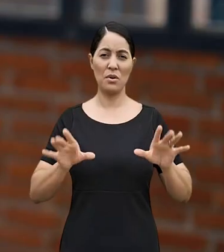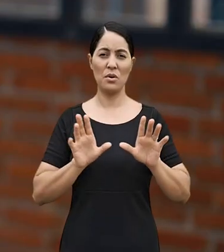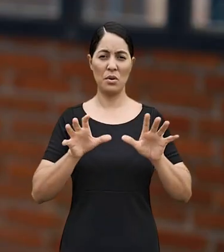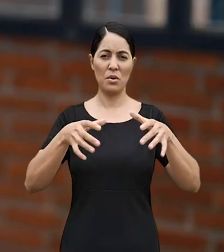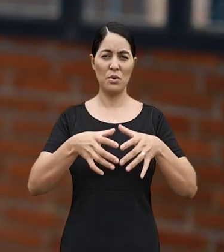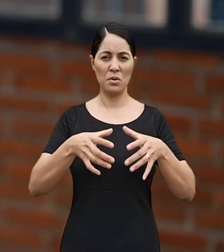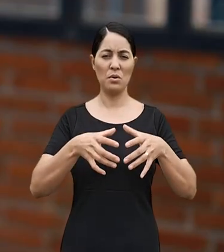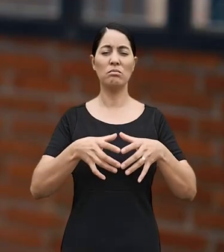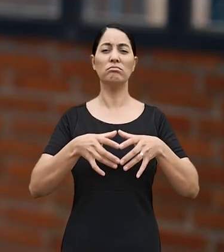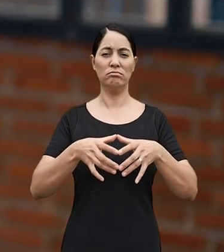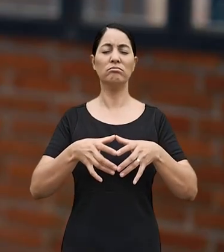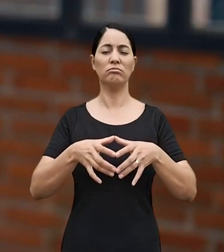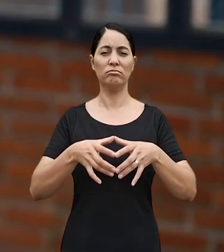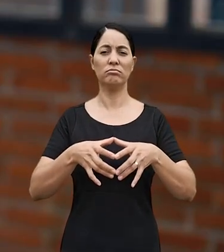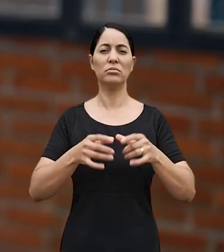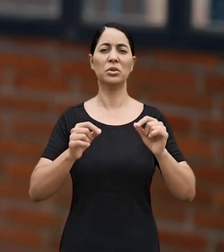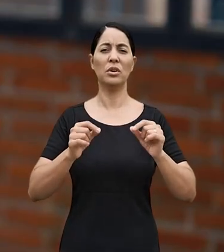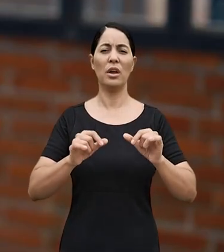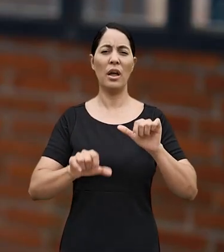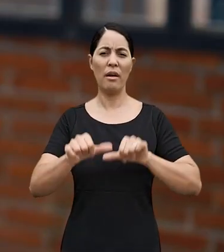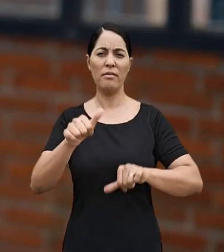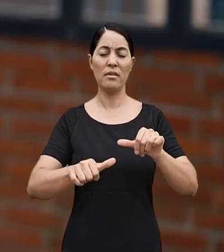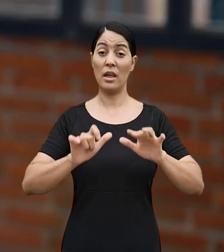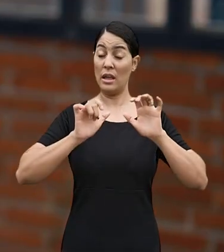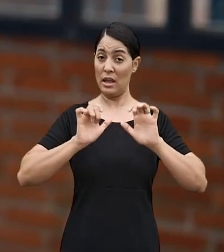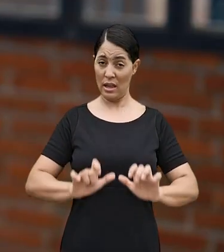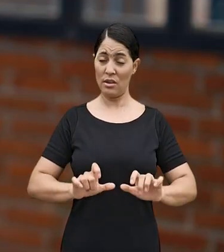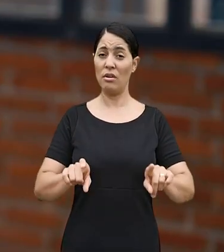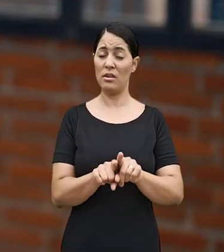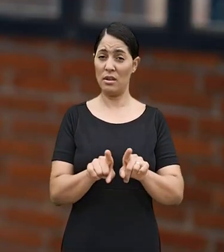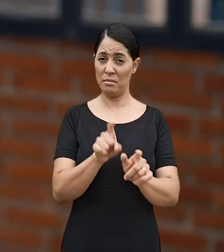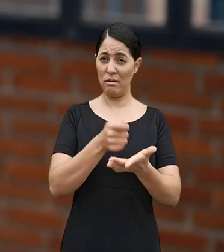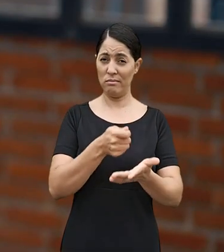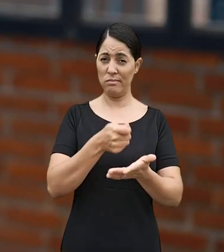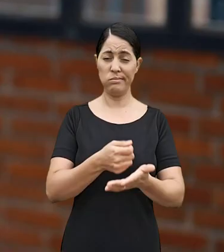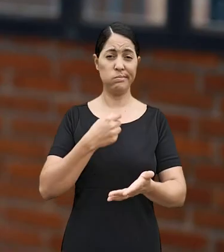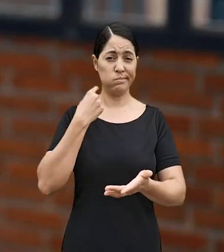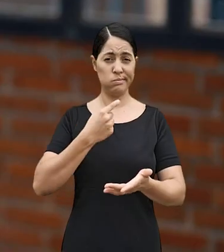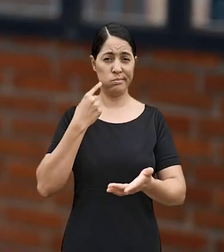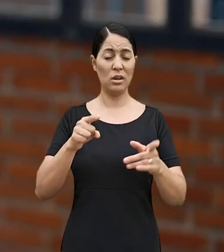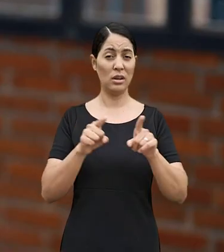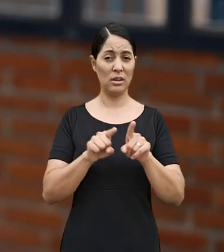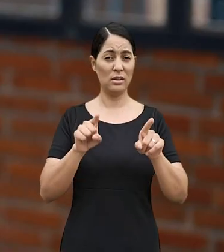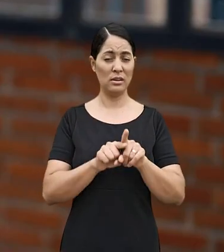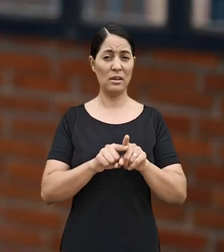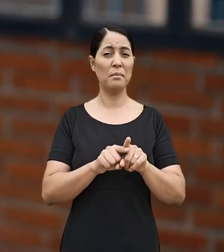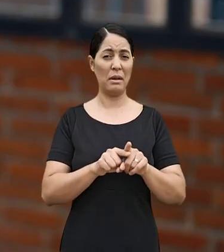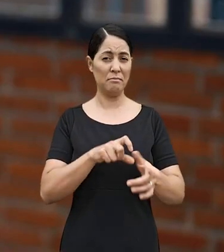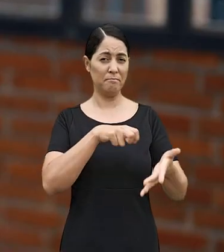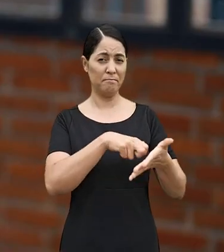turmas. Foram analisados temas relacionados à ética profissional, deveres da advocacia, infrações e